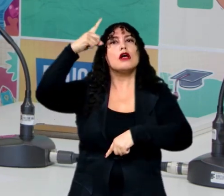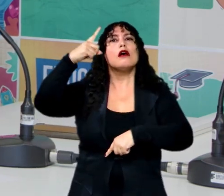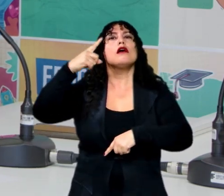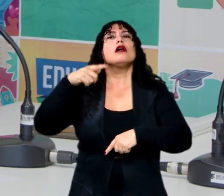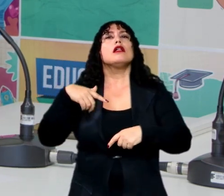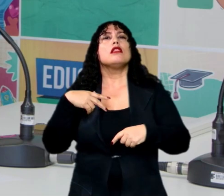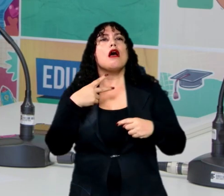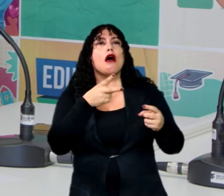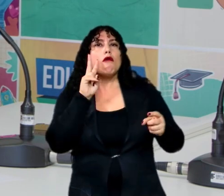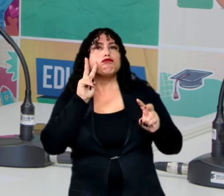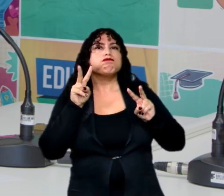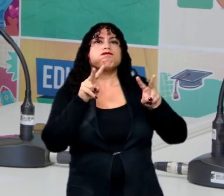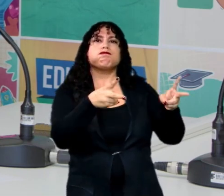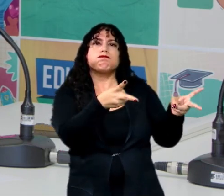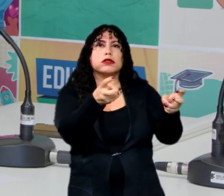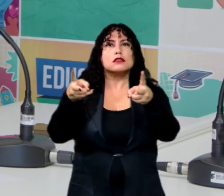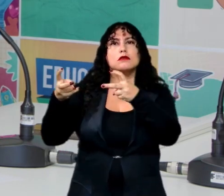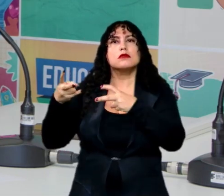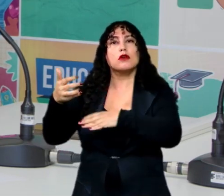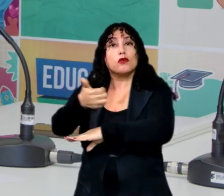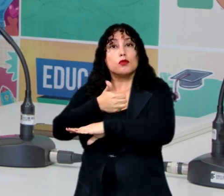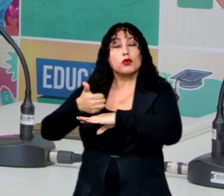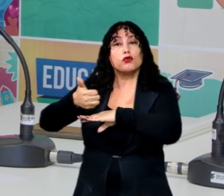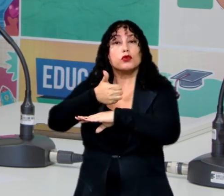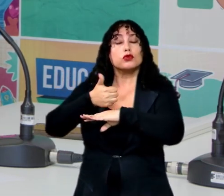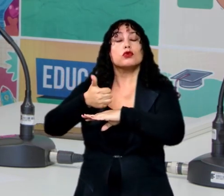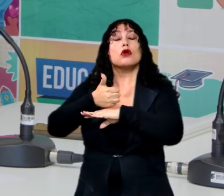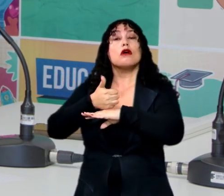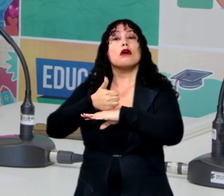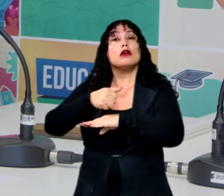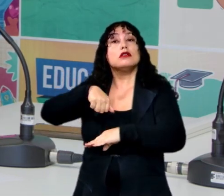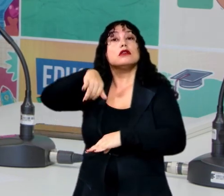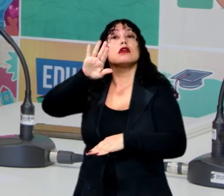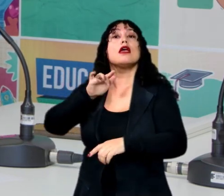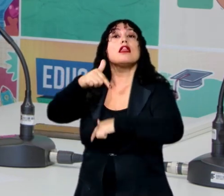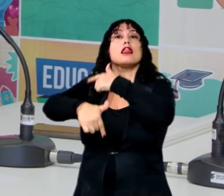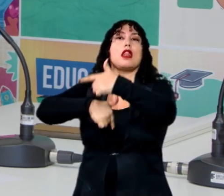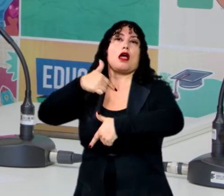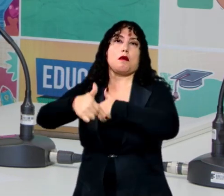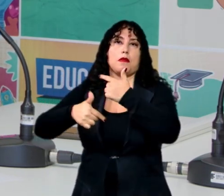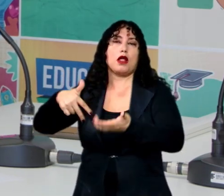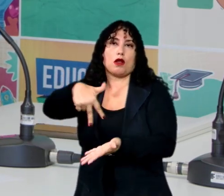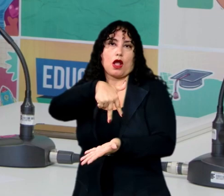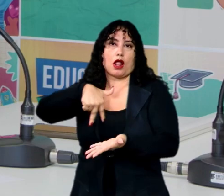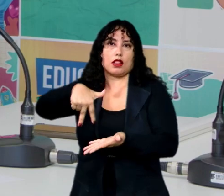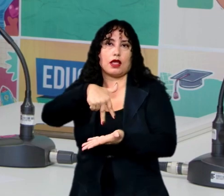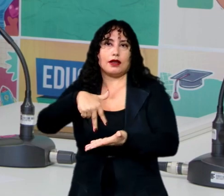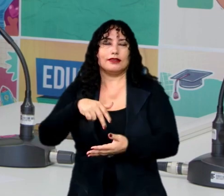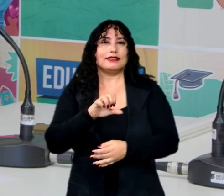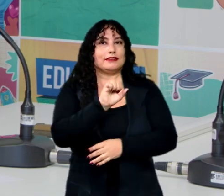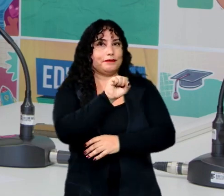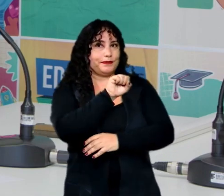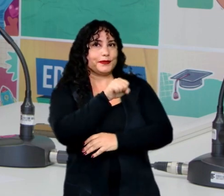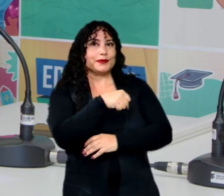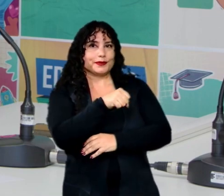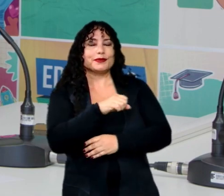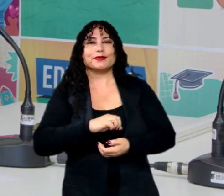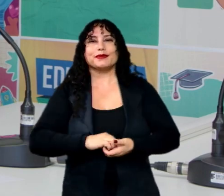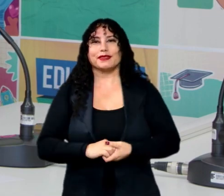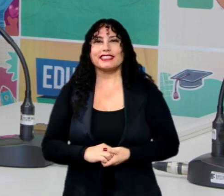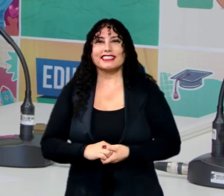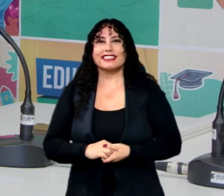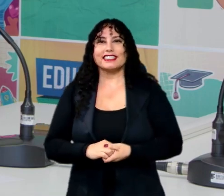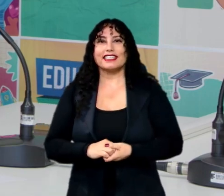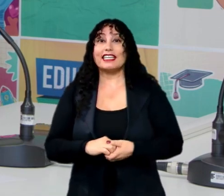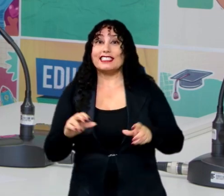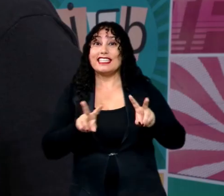da visão profissional de quem trabalha com a dança. Sim.